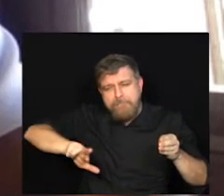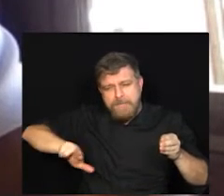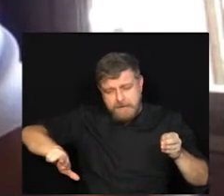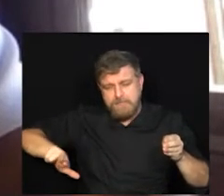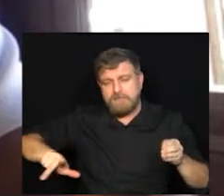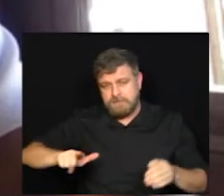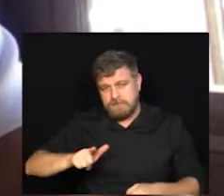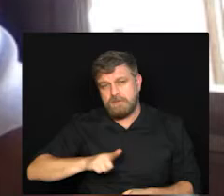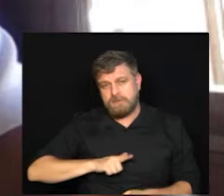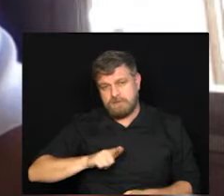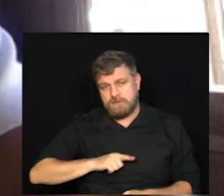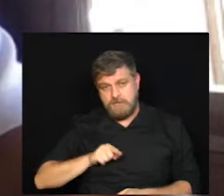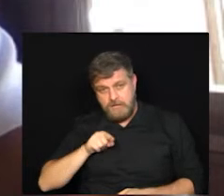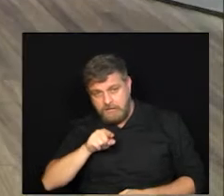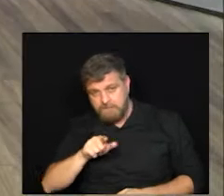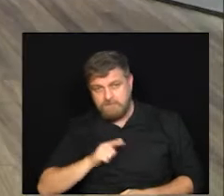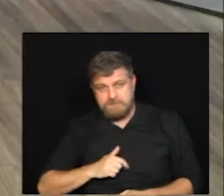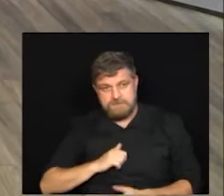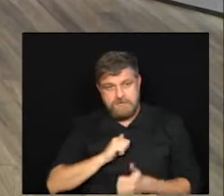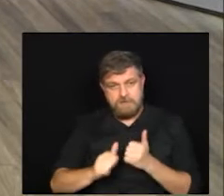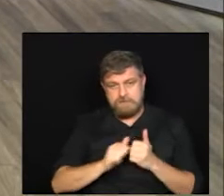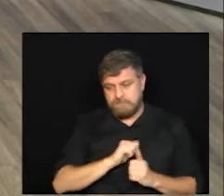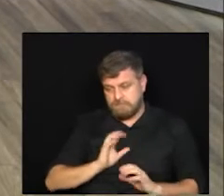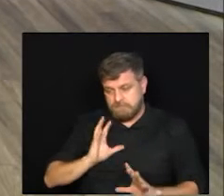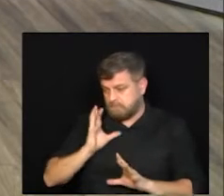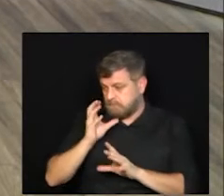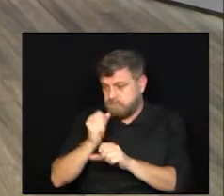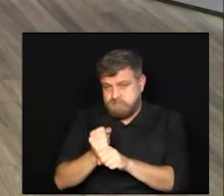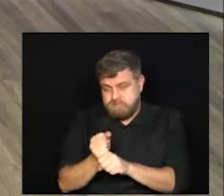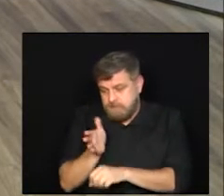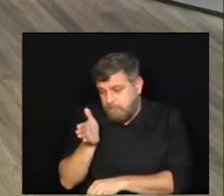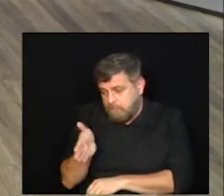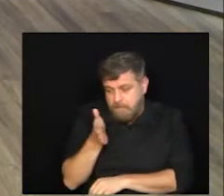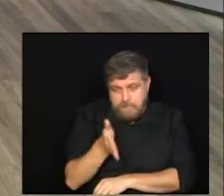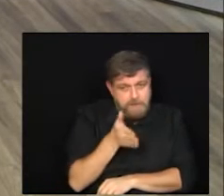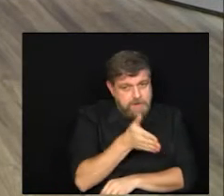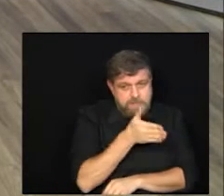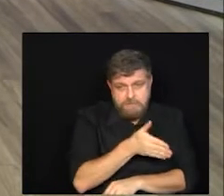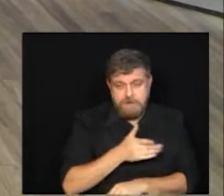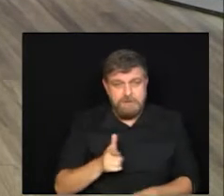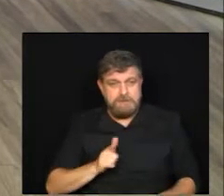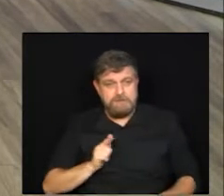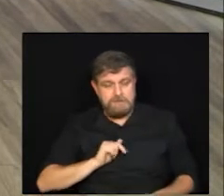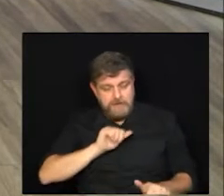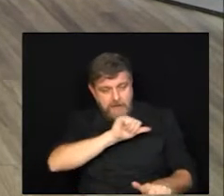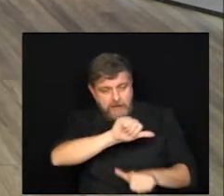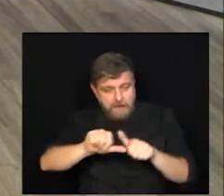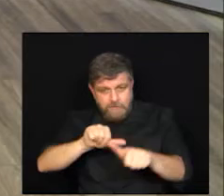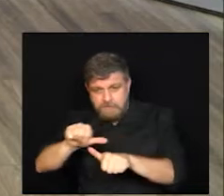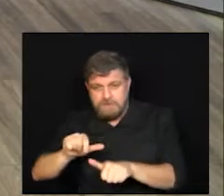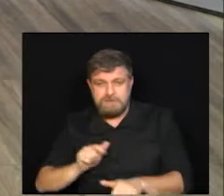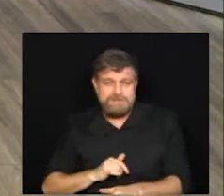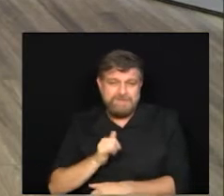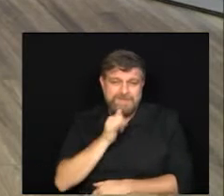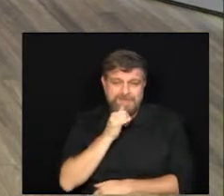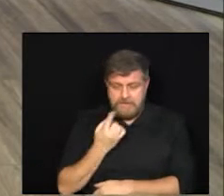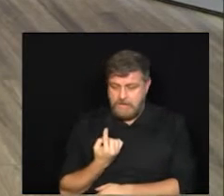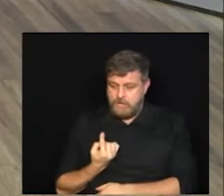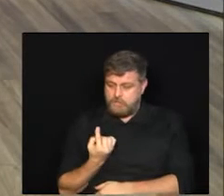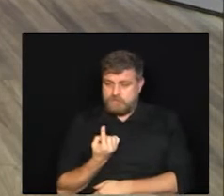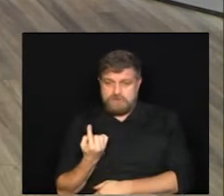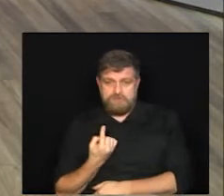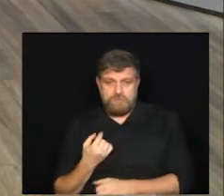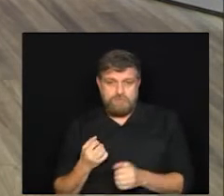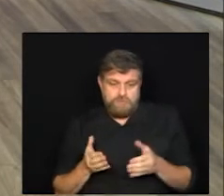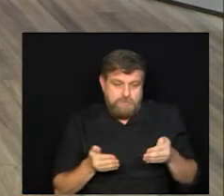então, né? A gente pode dizer que você é um atleta completo, porque tem muitas mudanças quando você está no individual e quando